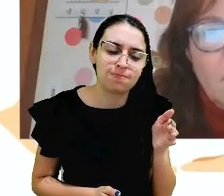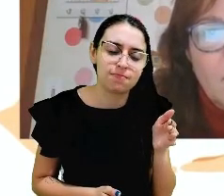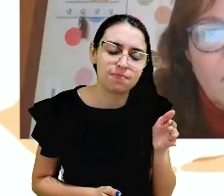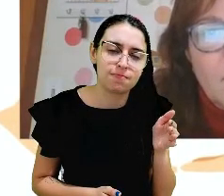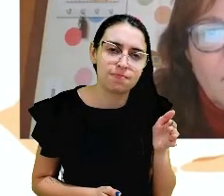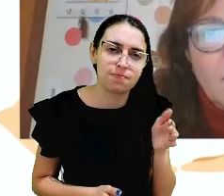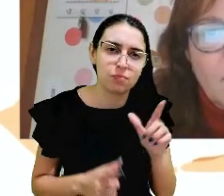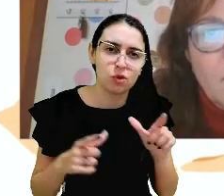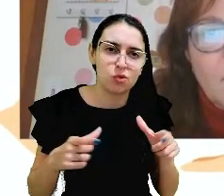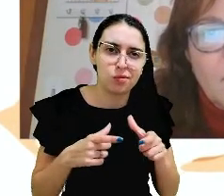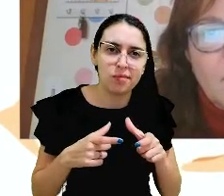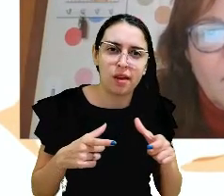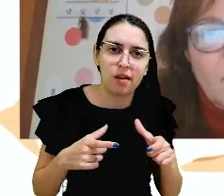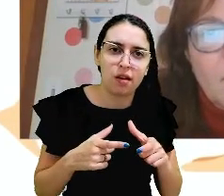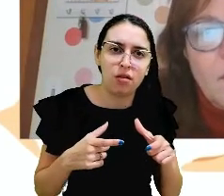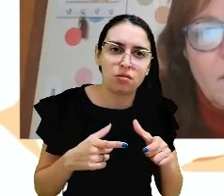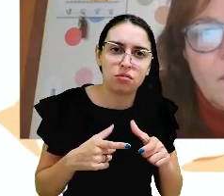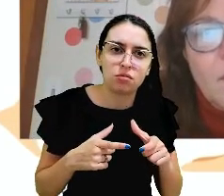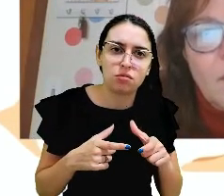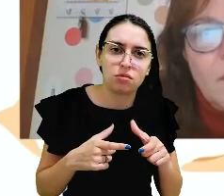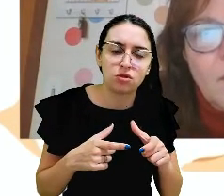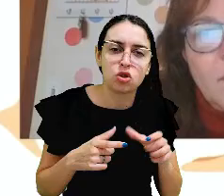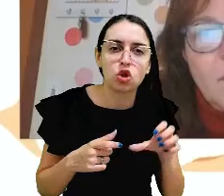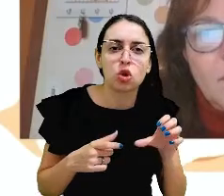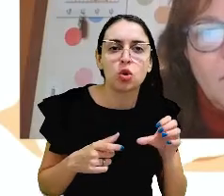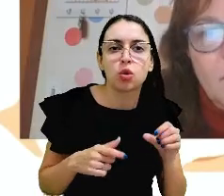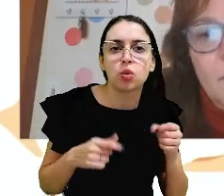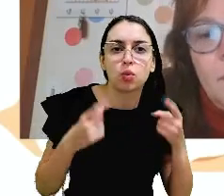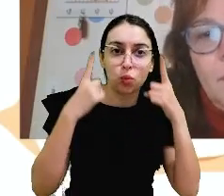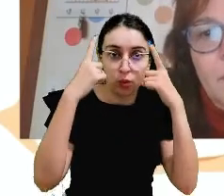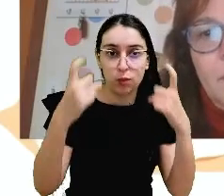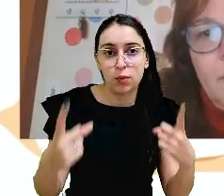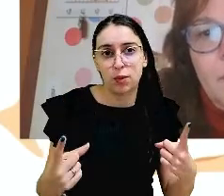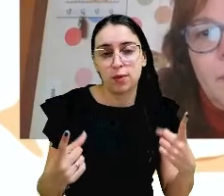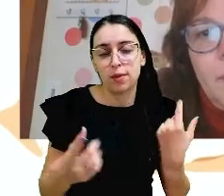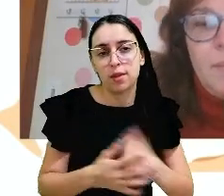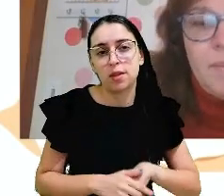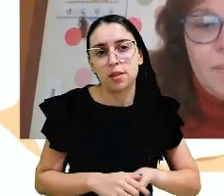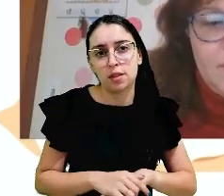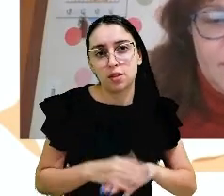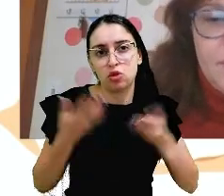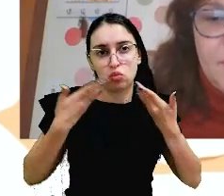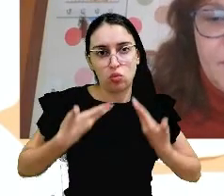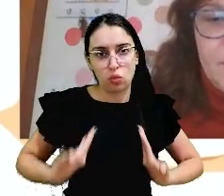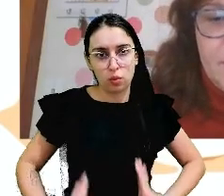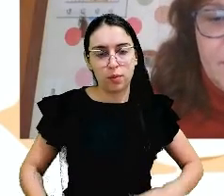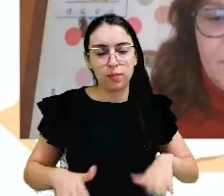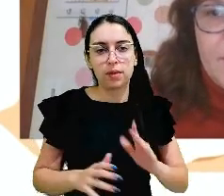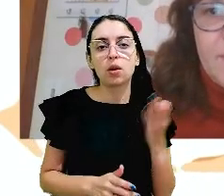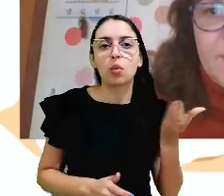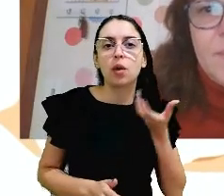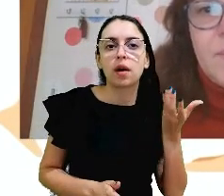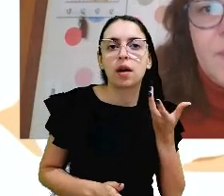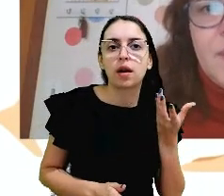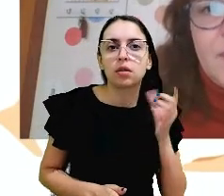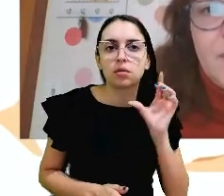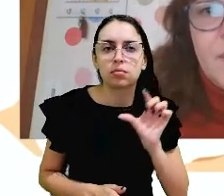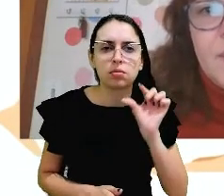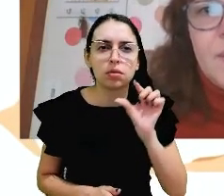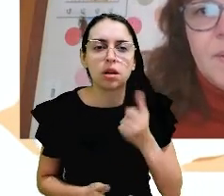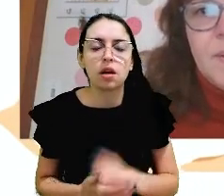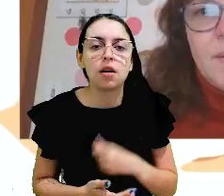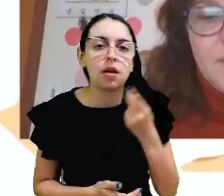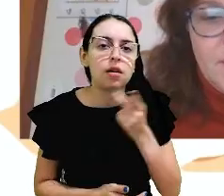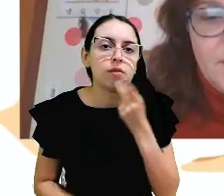num espaço operador de violência sobre os seus corpos, né? E daí eu quero fazer uma parte, né? Eu falei sobre a